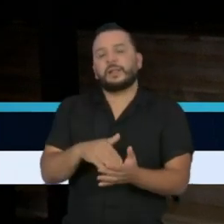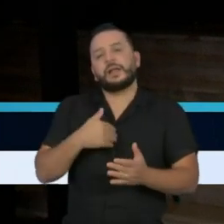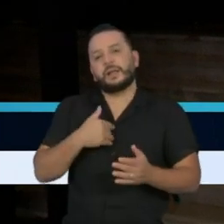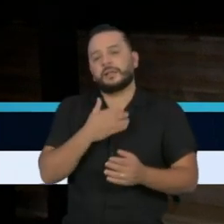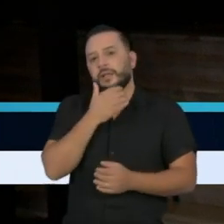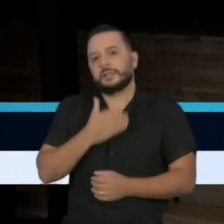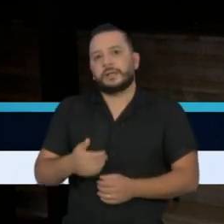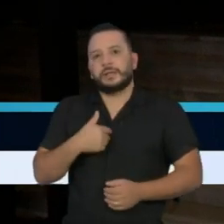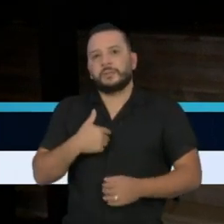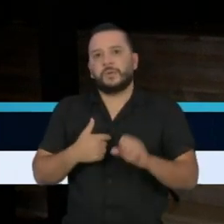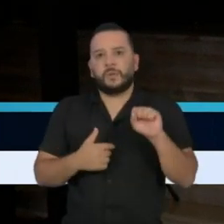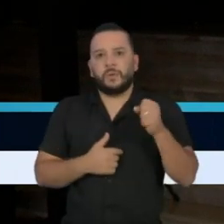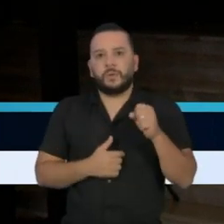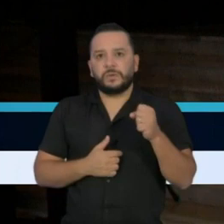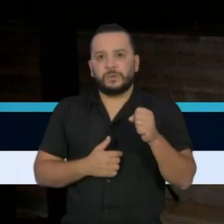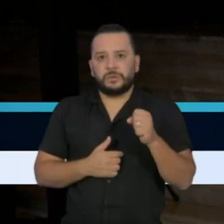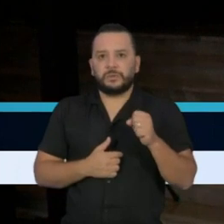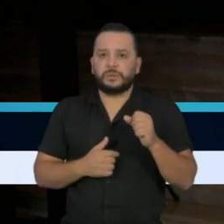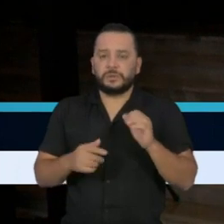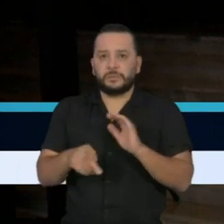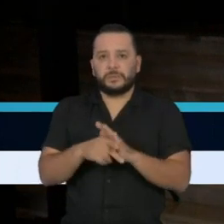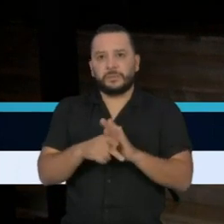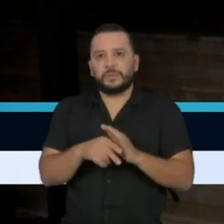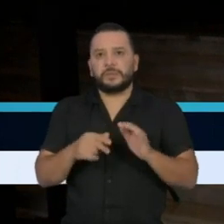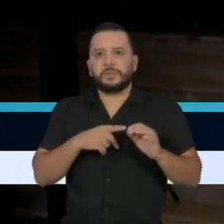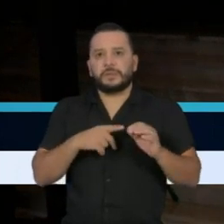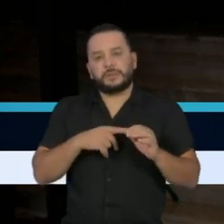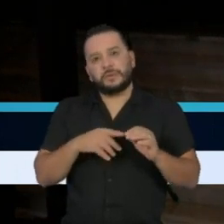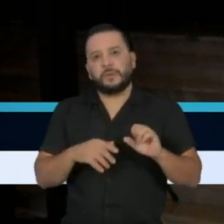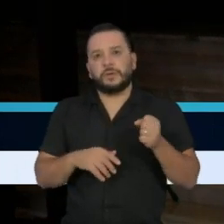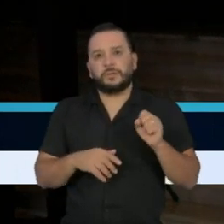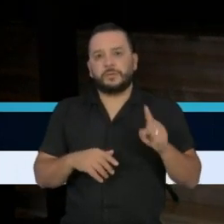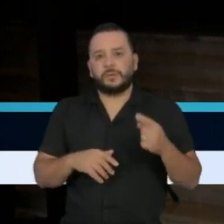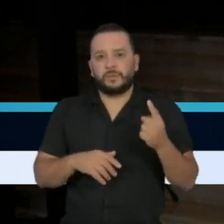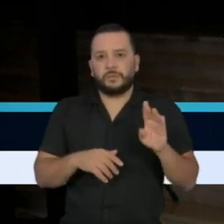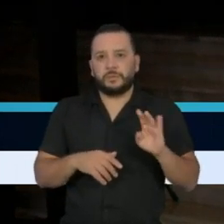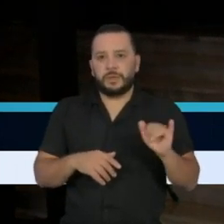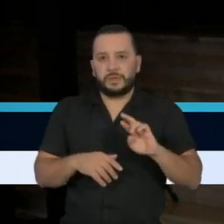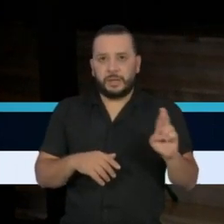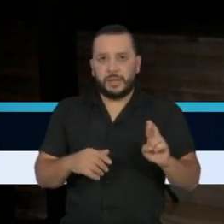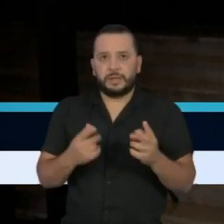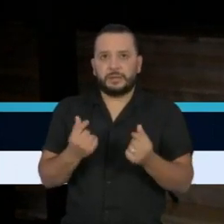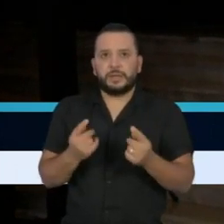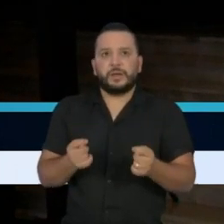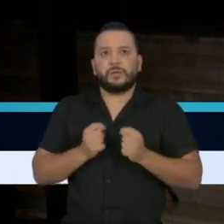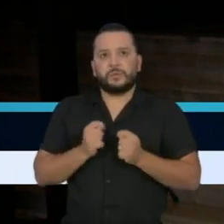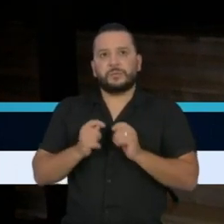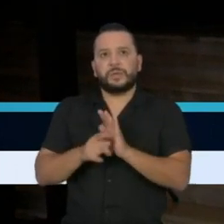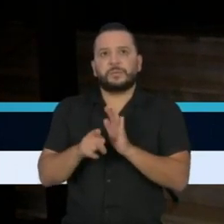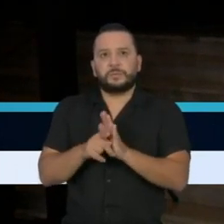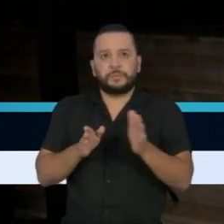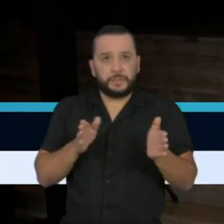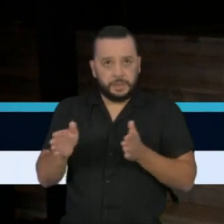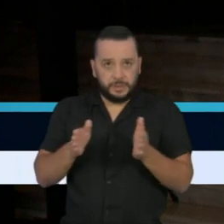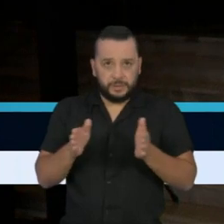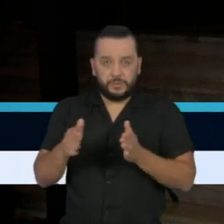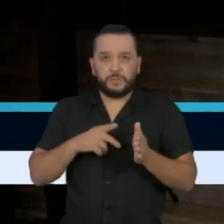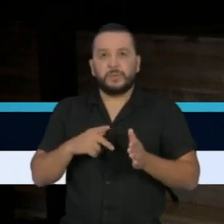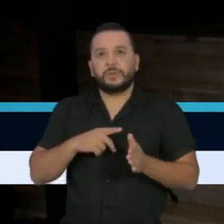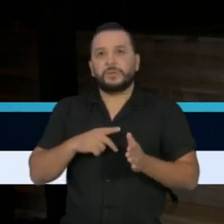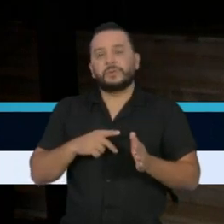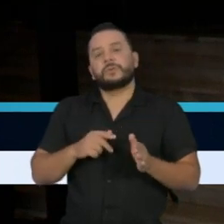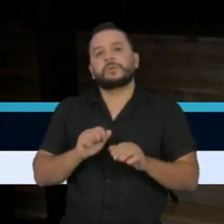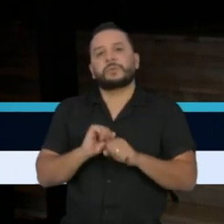de R$8,1 bilhão de economia também nesse período de crise, né? Então essas são as